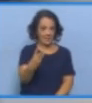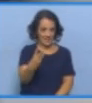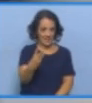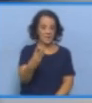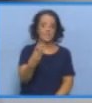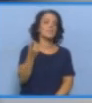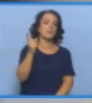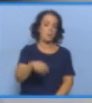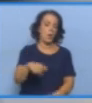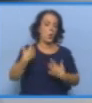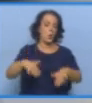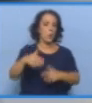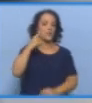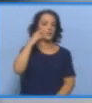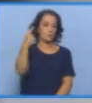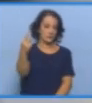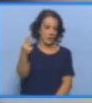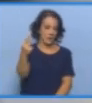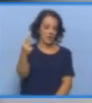muito, muito especial, porque